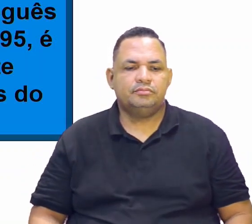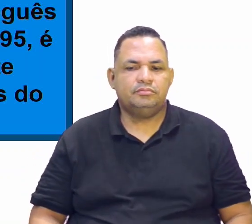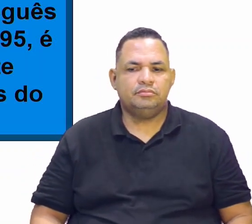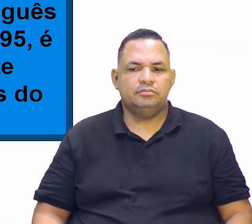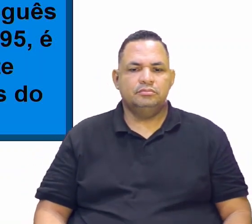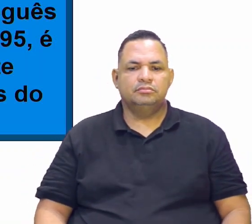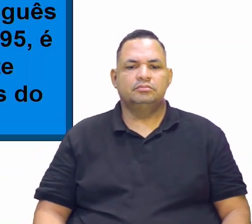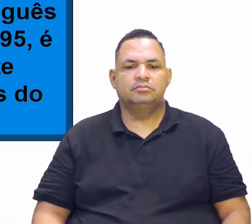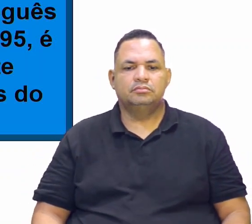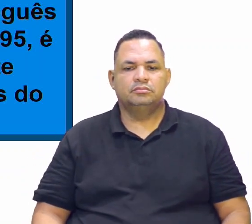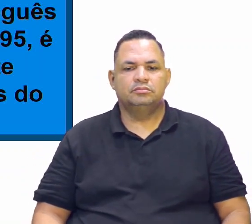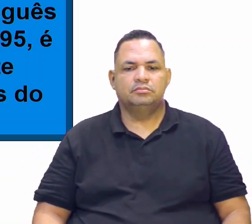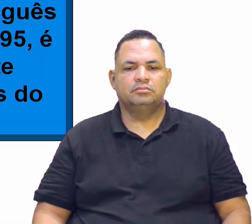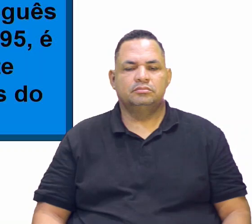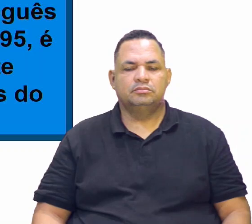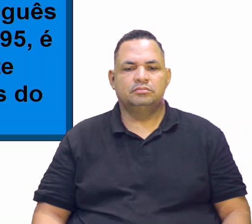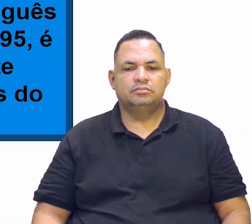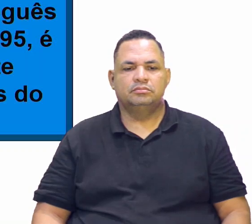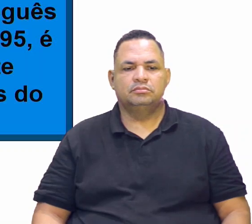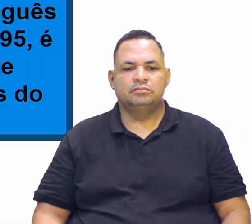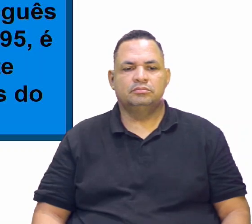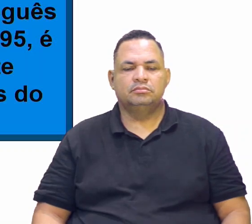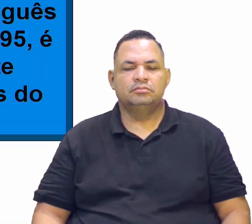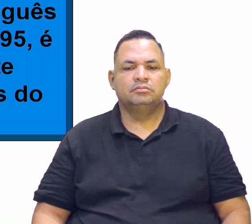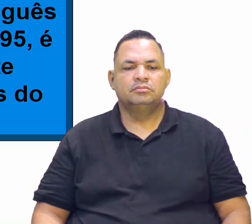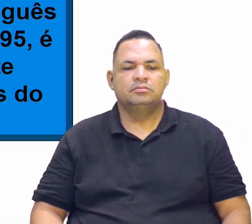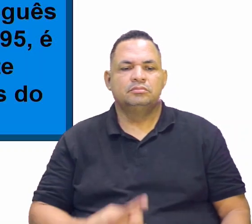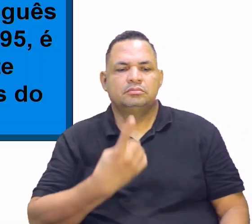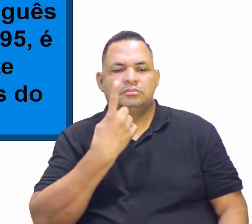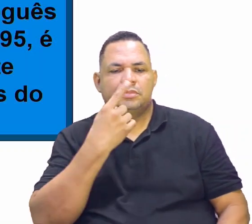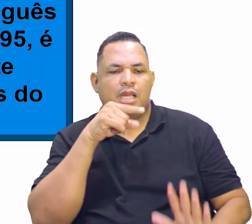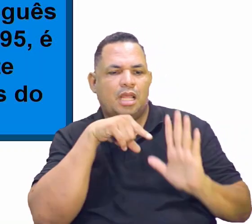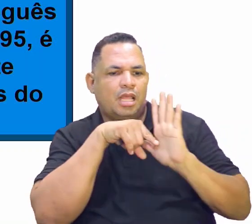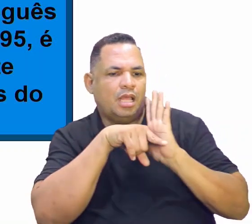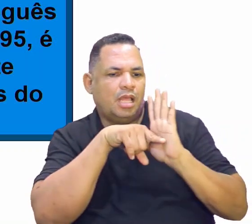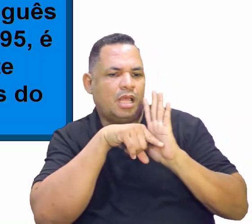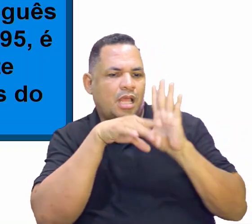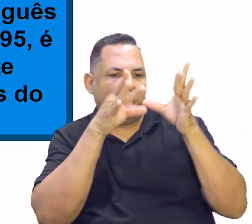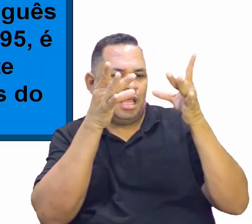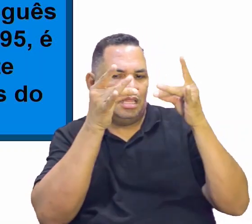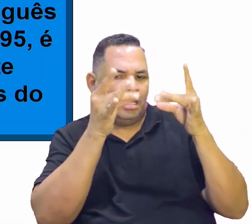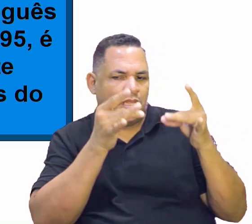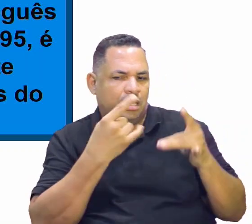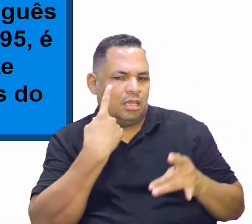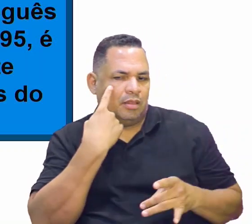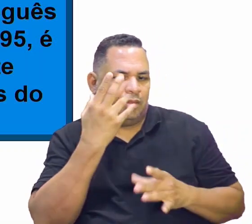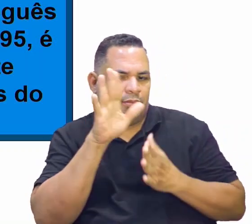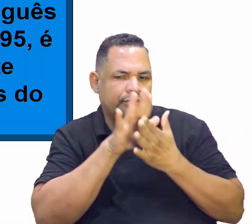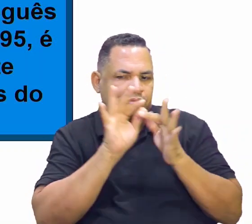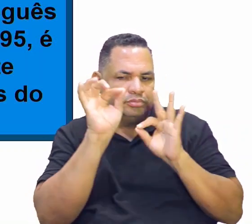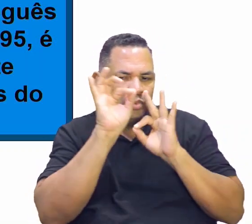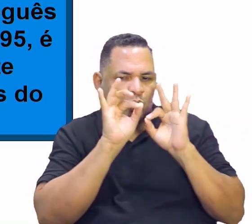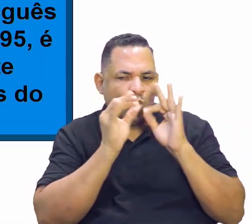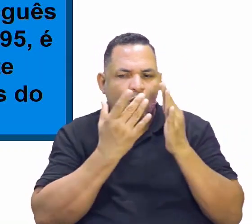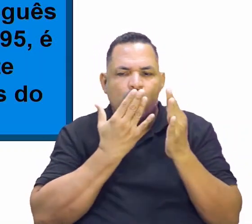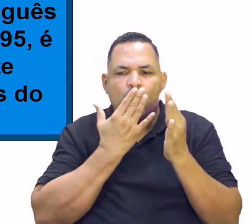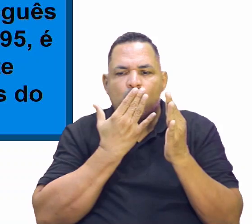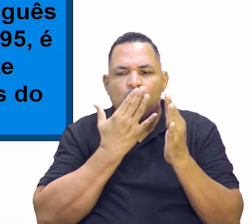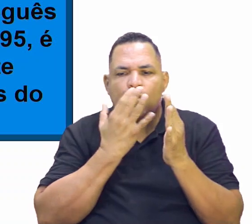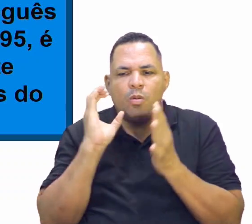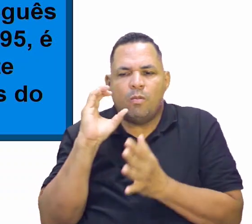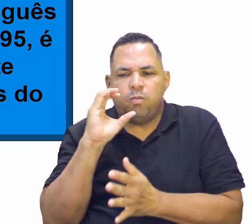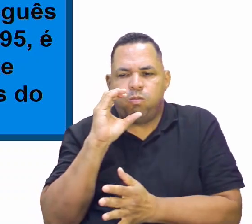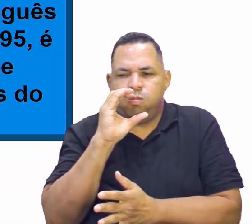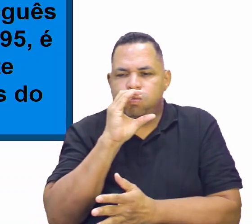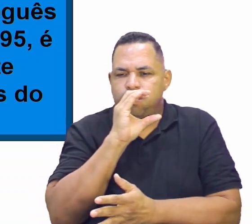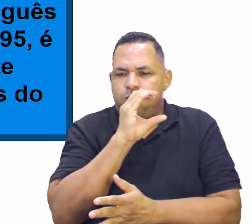Expressionismo, você vai analisar o quê? Você analisa cada detalhe da obra. Olha as cores quentes